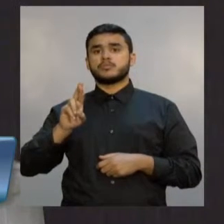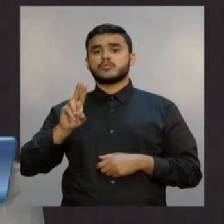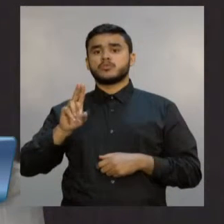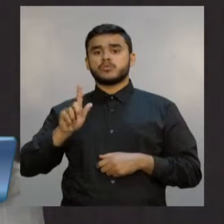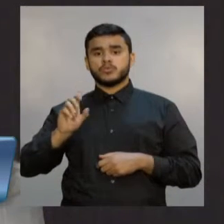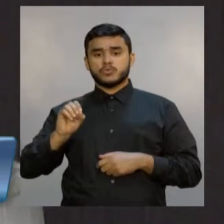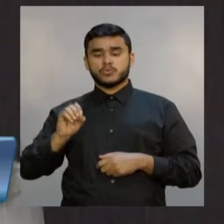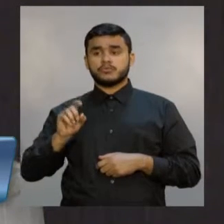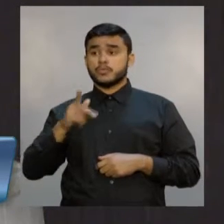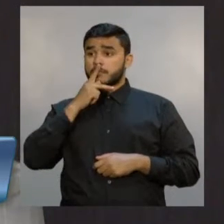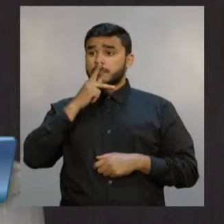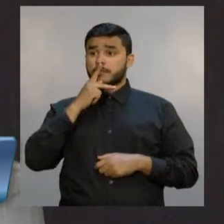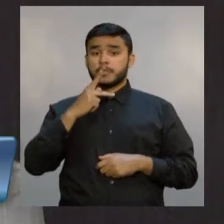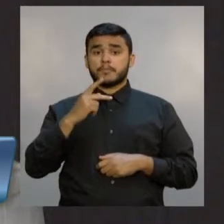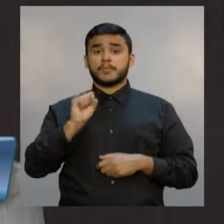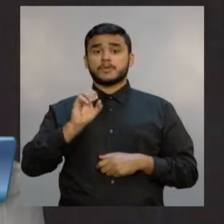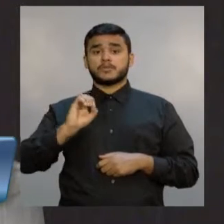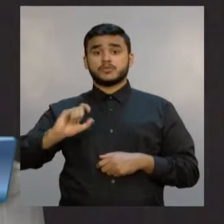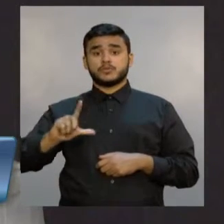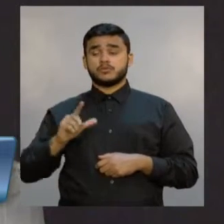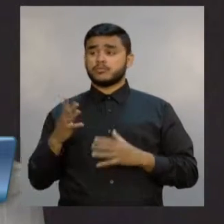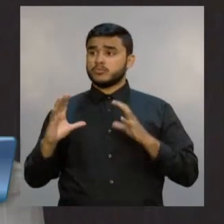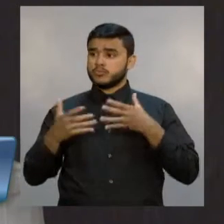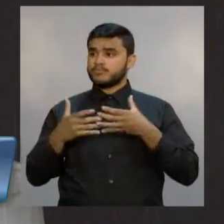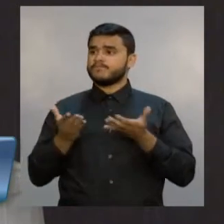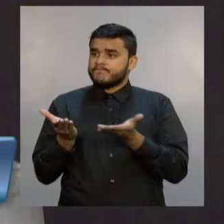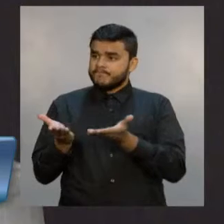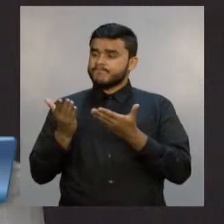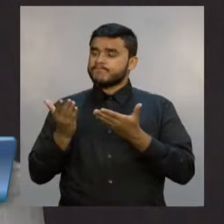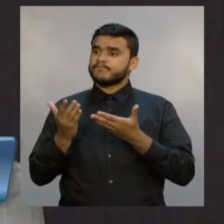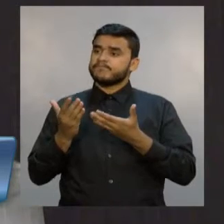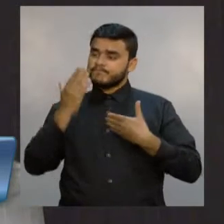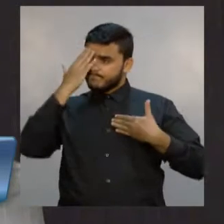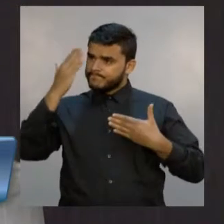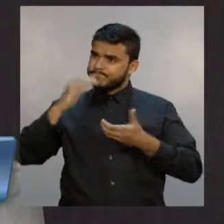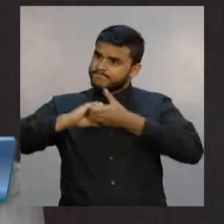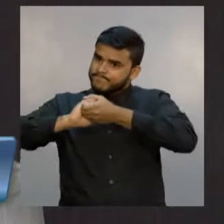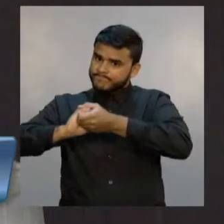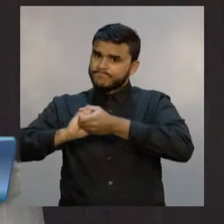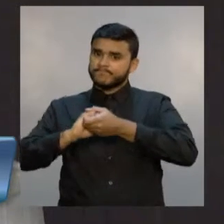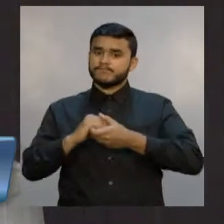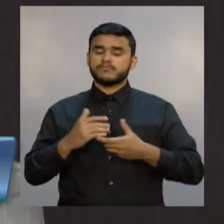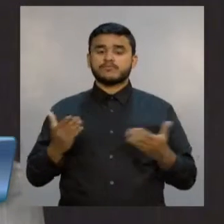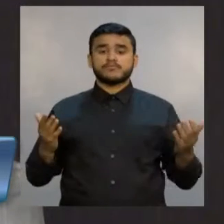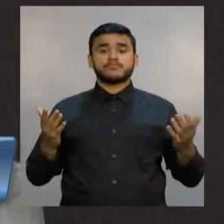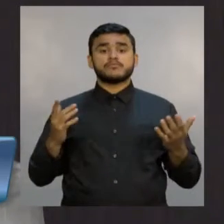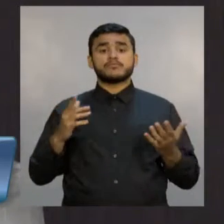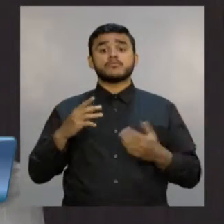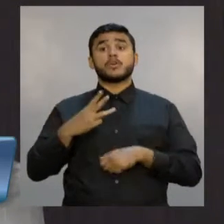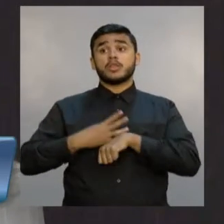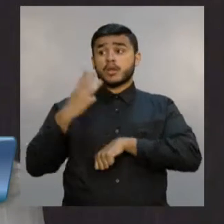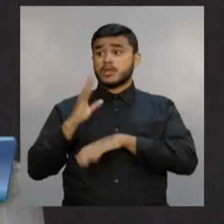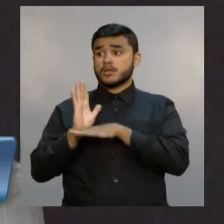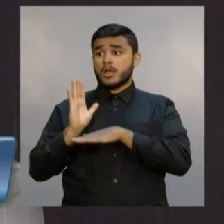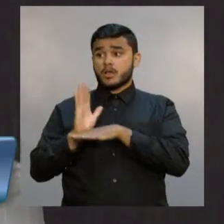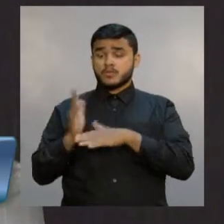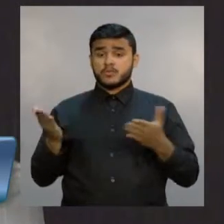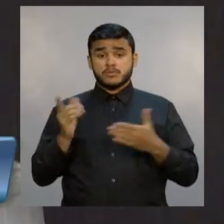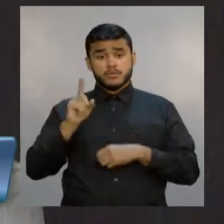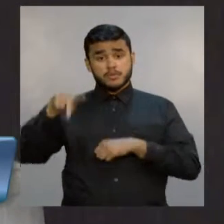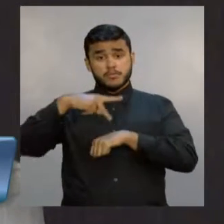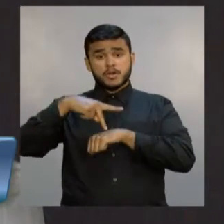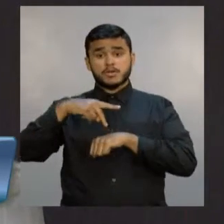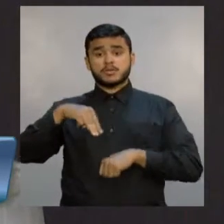do PSOL, e dizer que estaremos juntos na Praça Murilo Borges, na Praça da Justiça